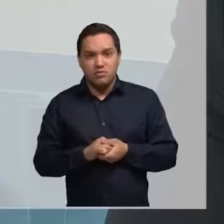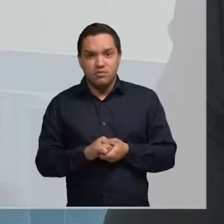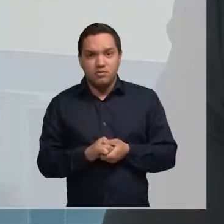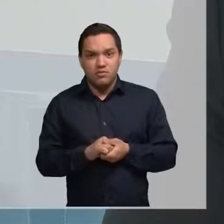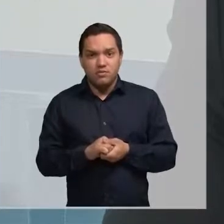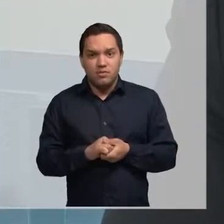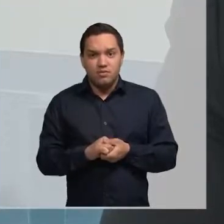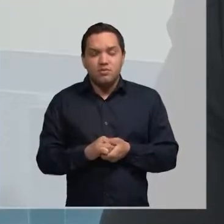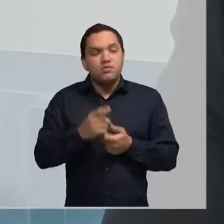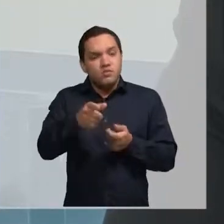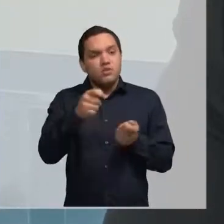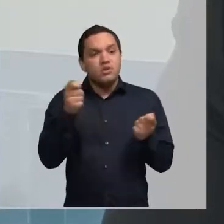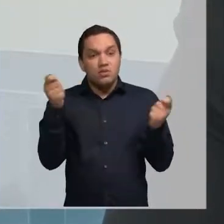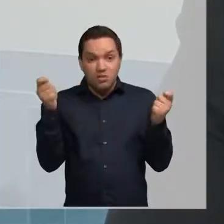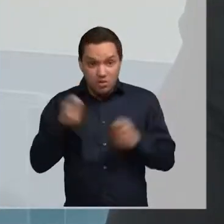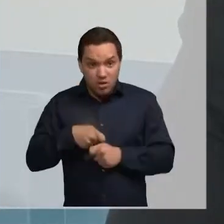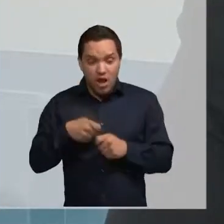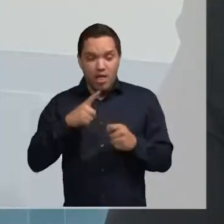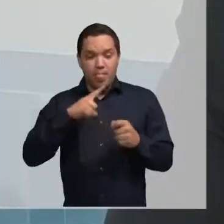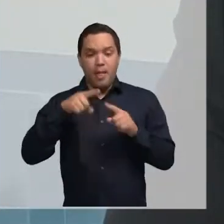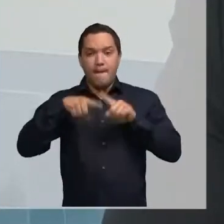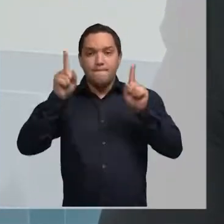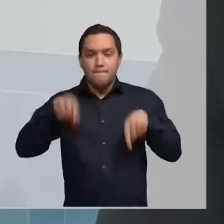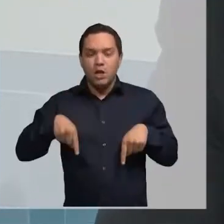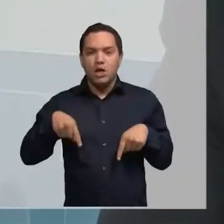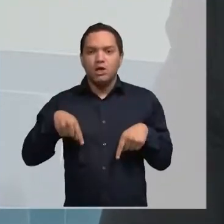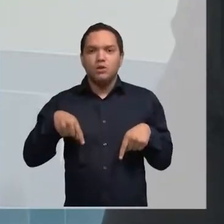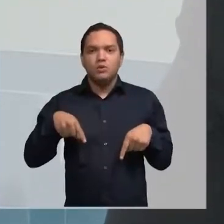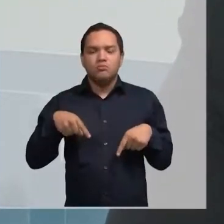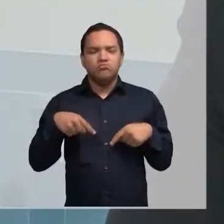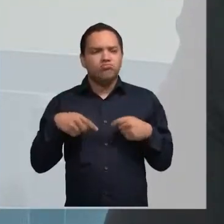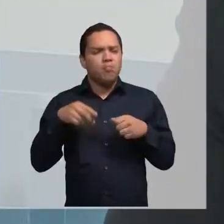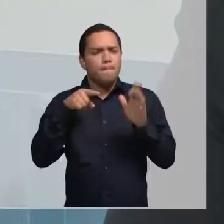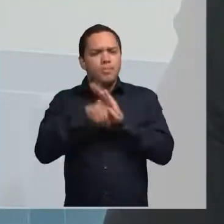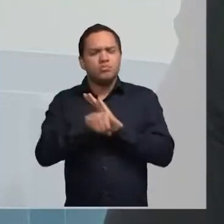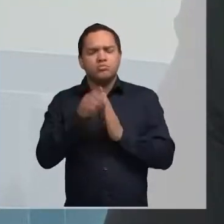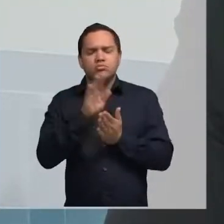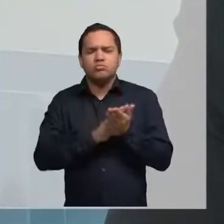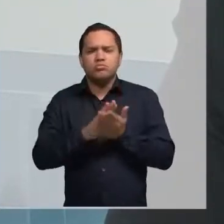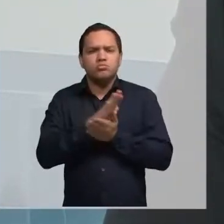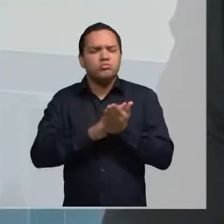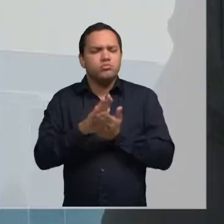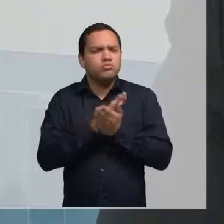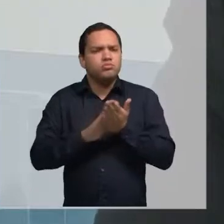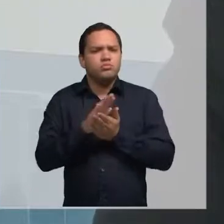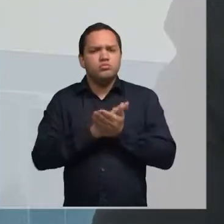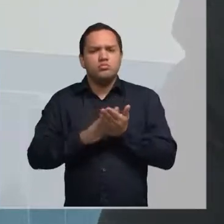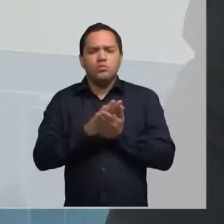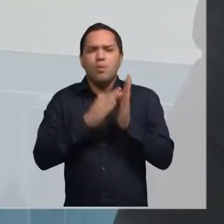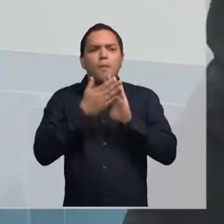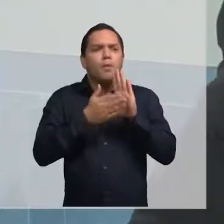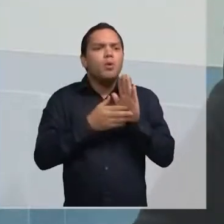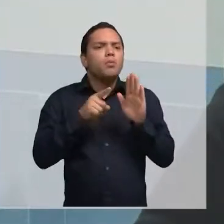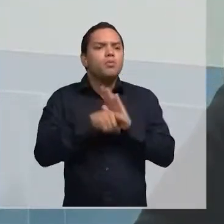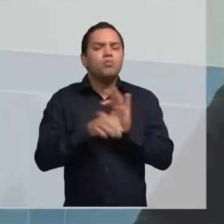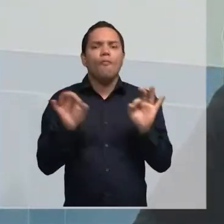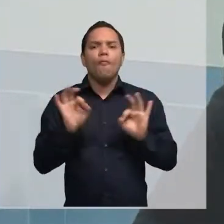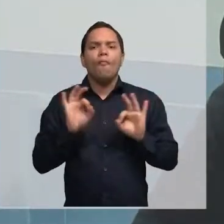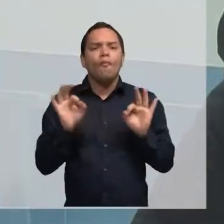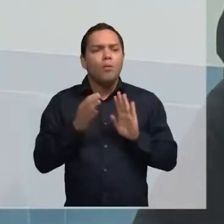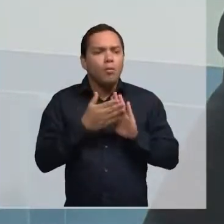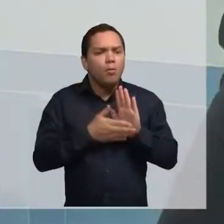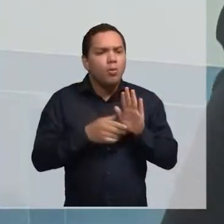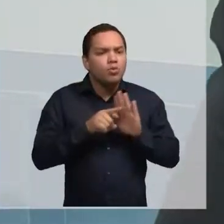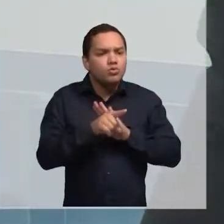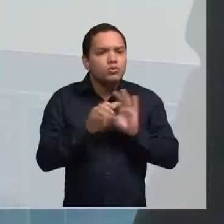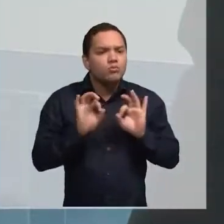dirigir o nosso país? Eles têm plano de governo para isso? Ninguém falou isso. Ninguém falou isso. E você só sabe se a pessoa tem plano de governo, Luiz,